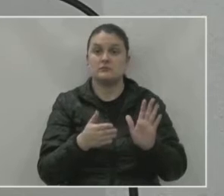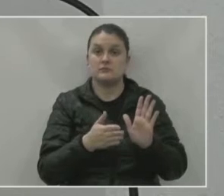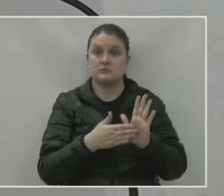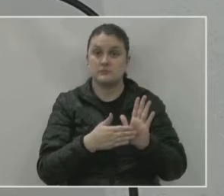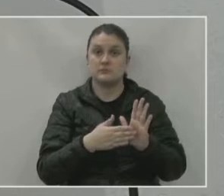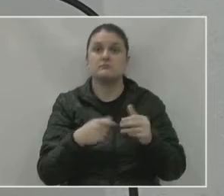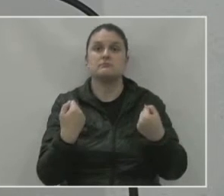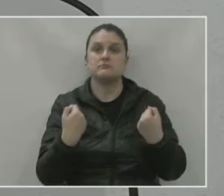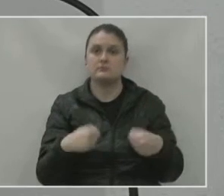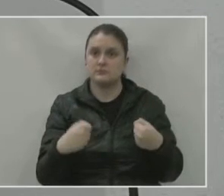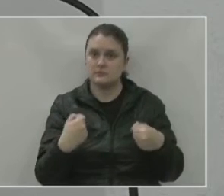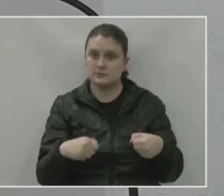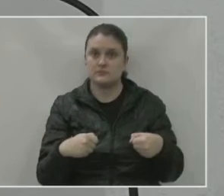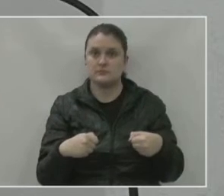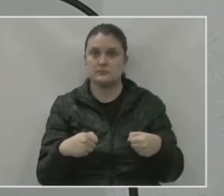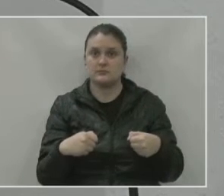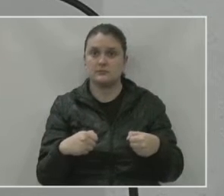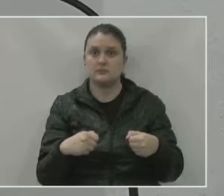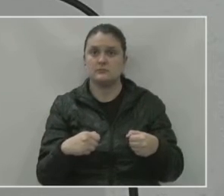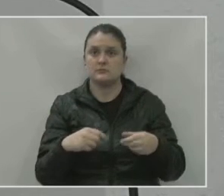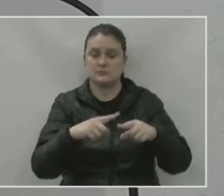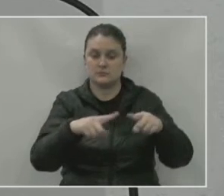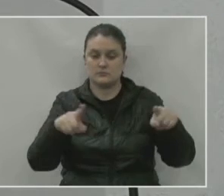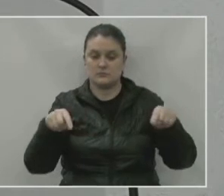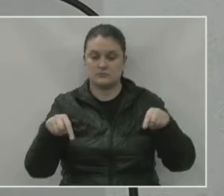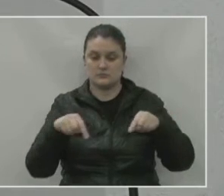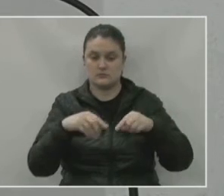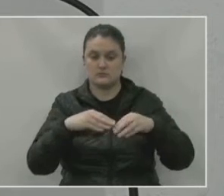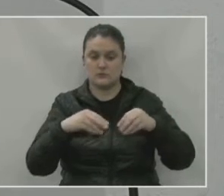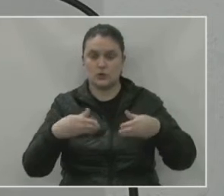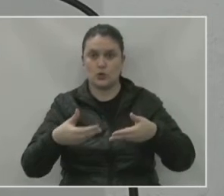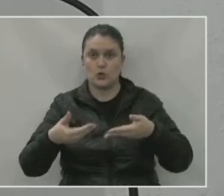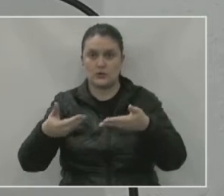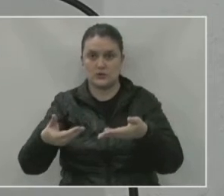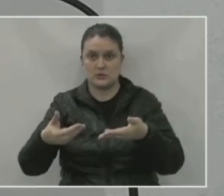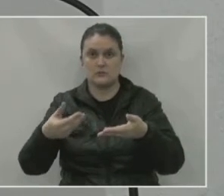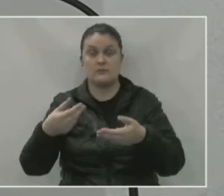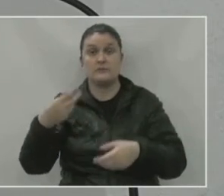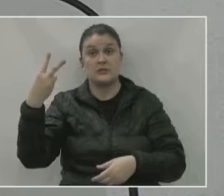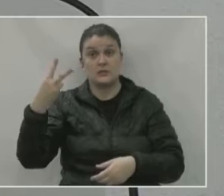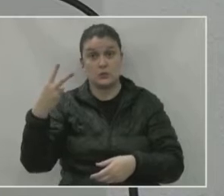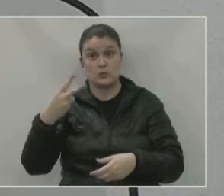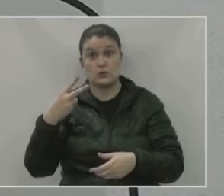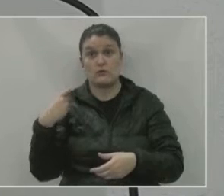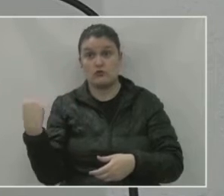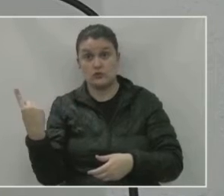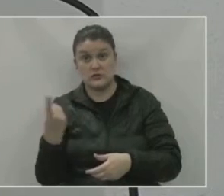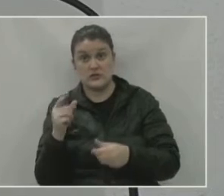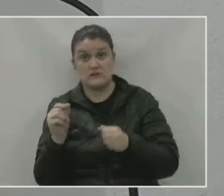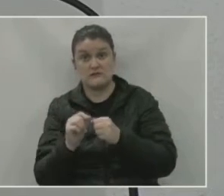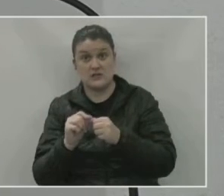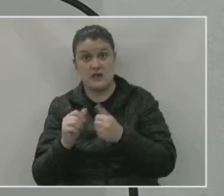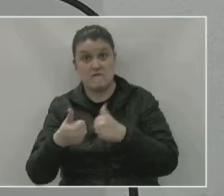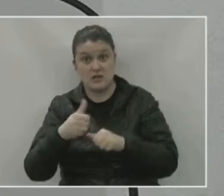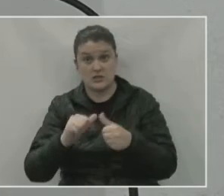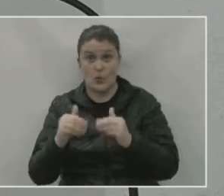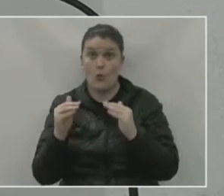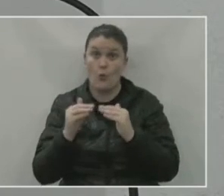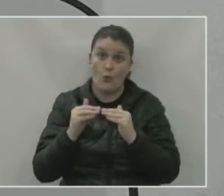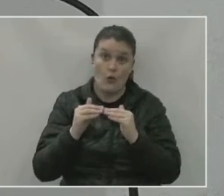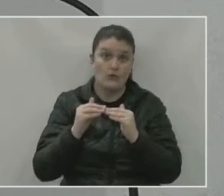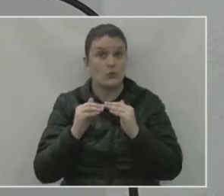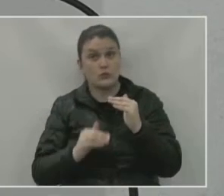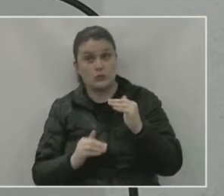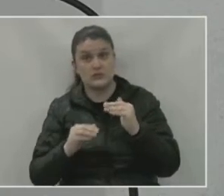colocando a necessidade, né, desses terrenos ao lado. O segundo pontapé, vocês avaliarão se concordam ou não. O